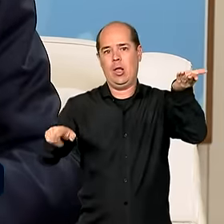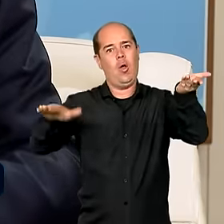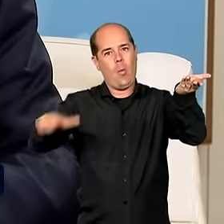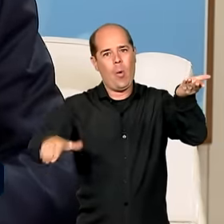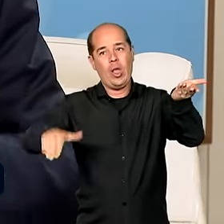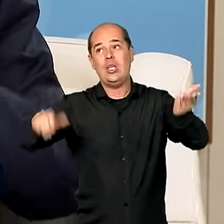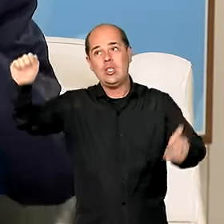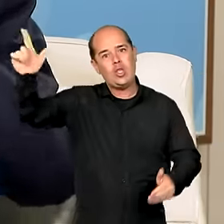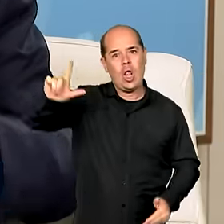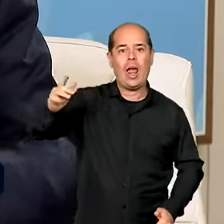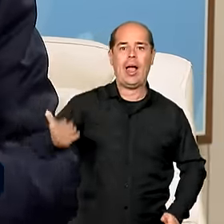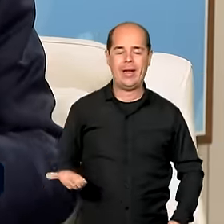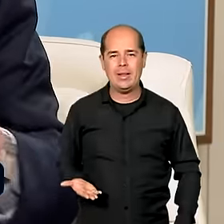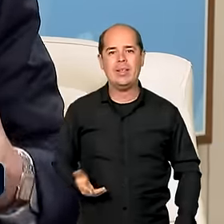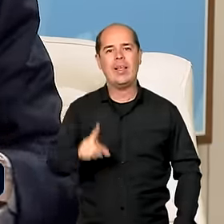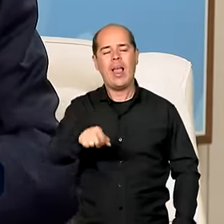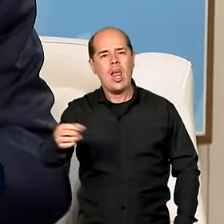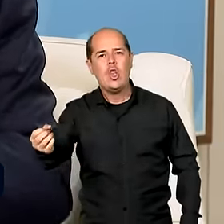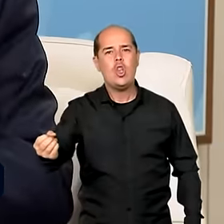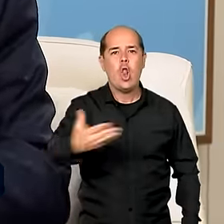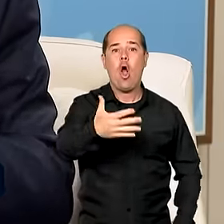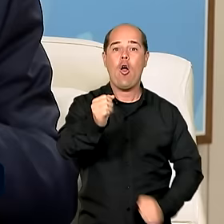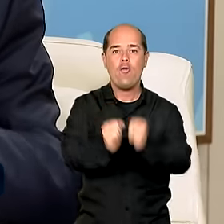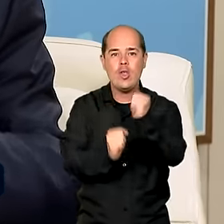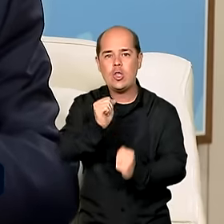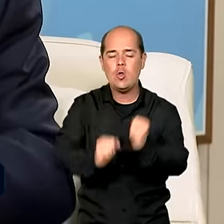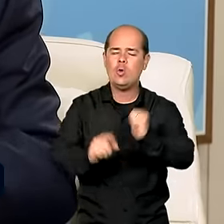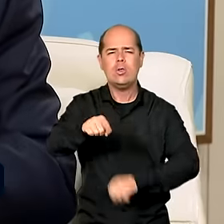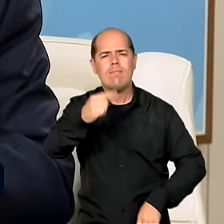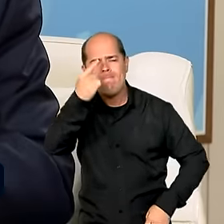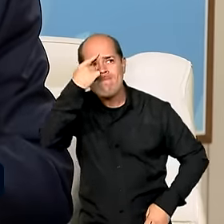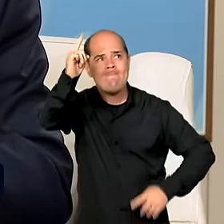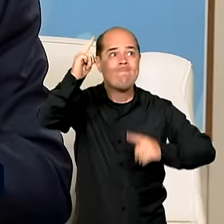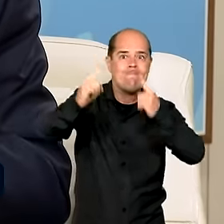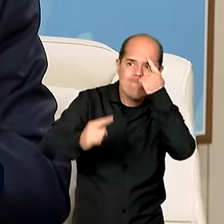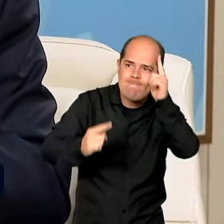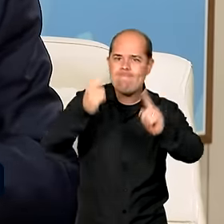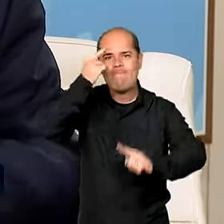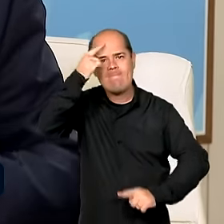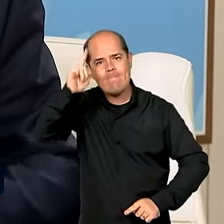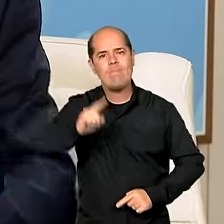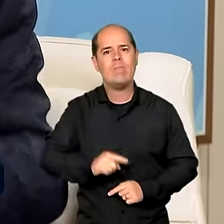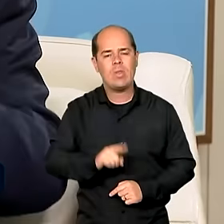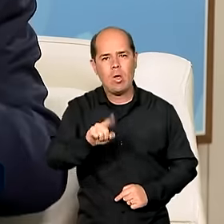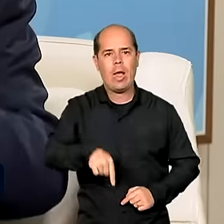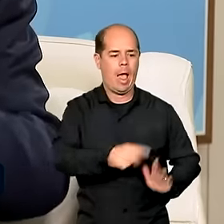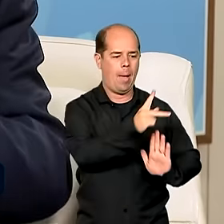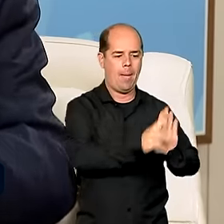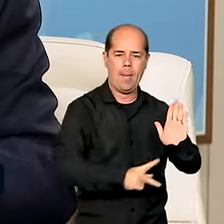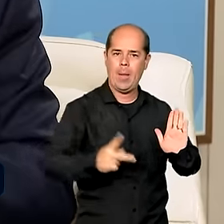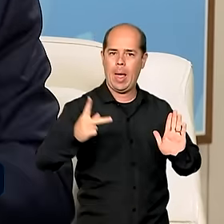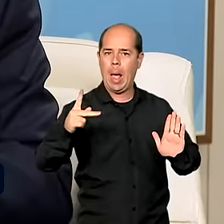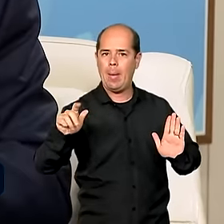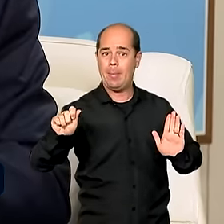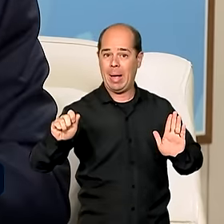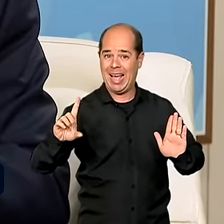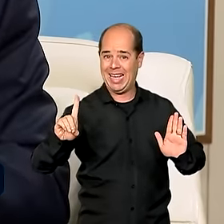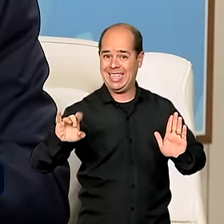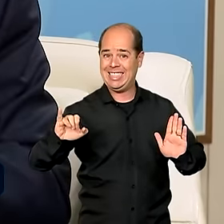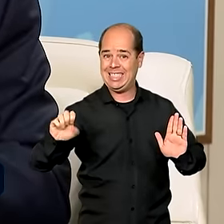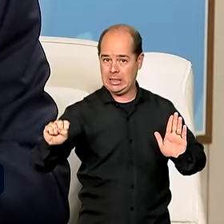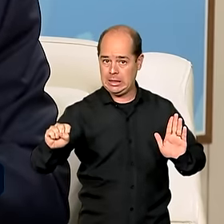industrialização uma nova indústria inovadora Essa é a razão do novo padis apoiar a indústria de